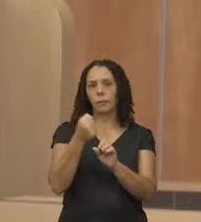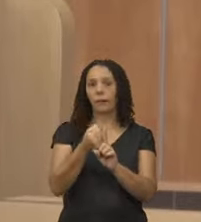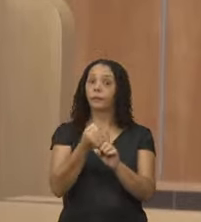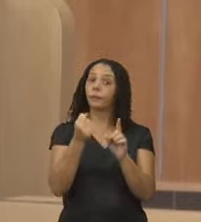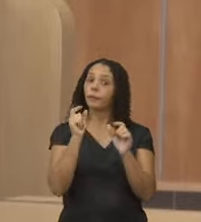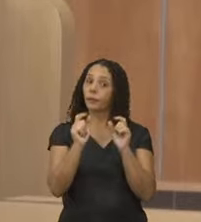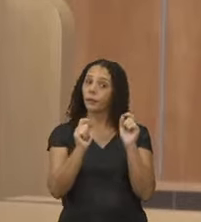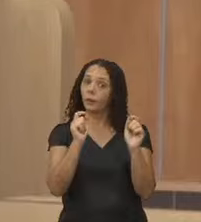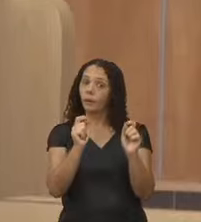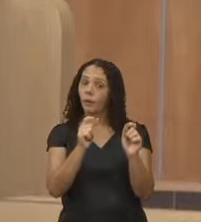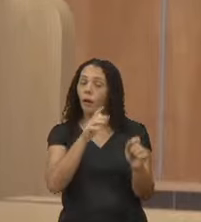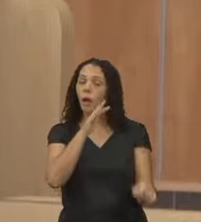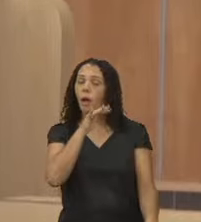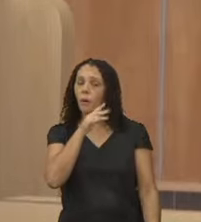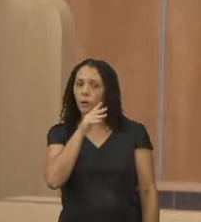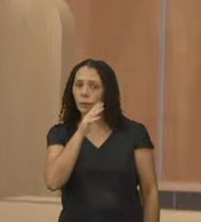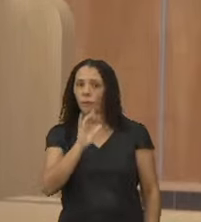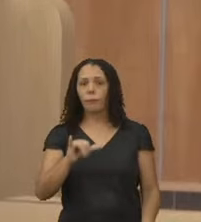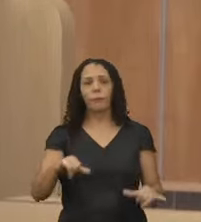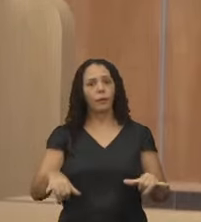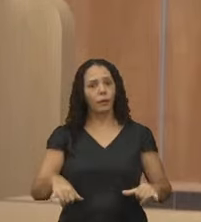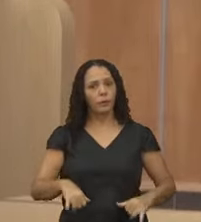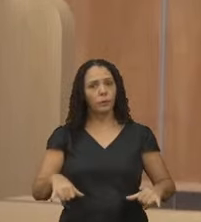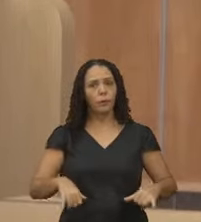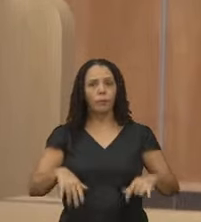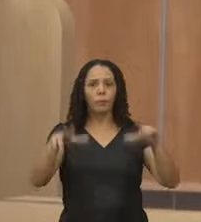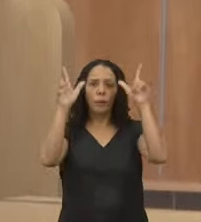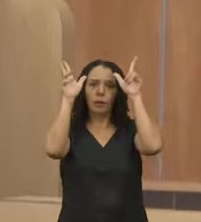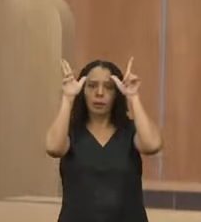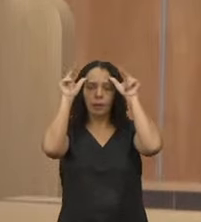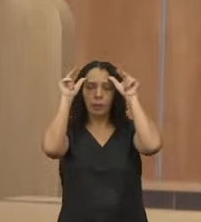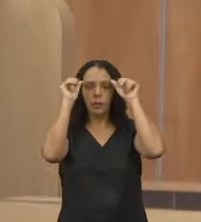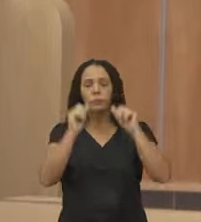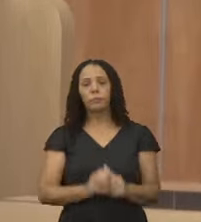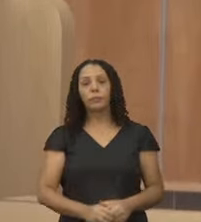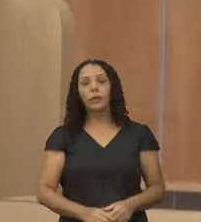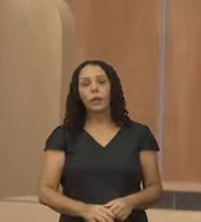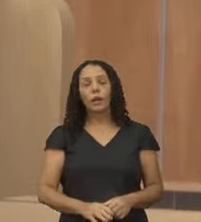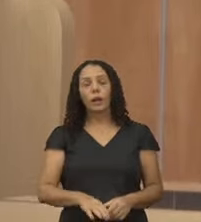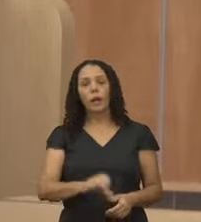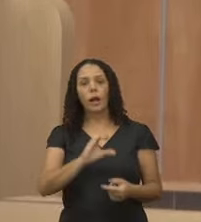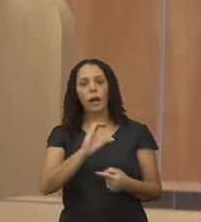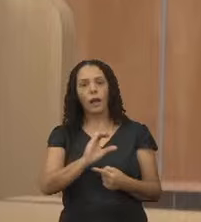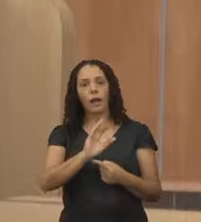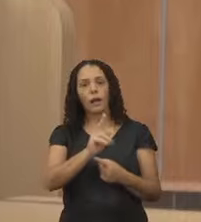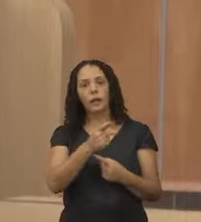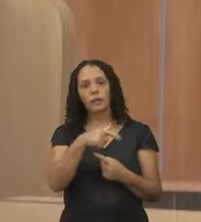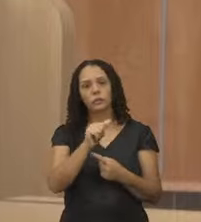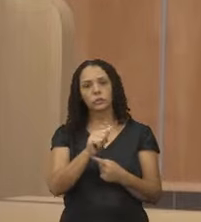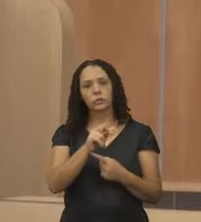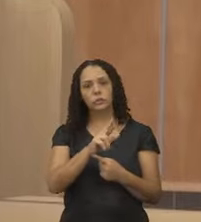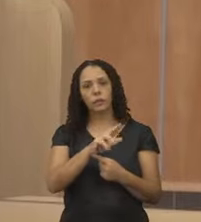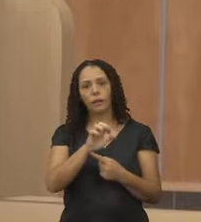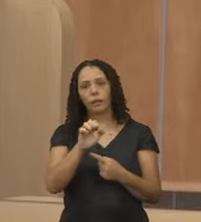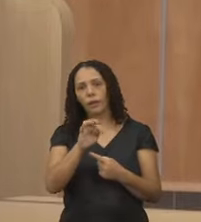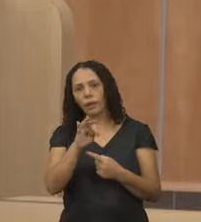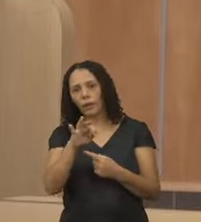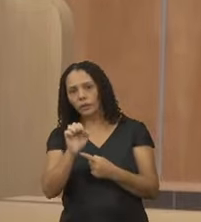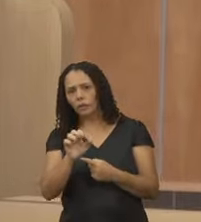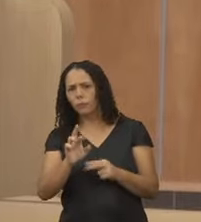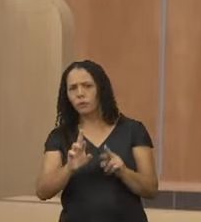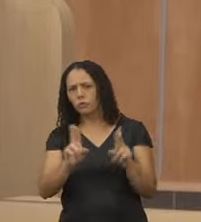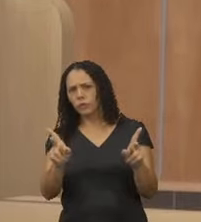animal. Isso é fato. A charrete não. A charrete não. A charrete